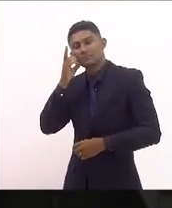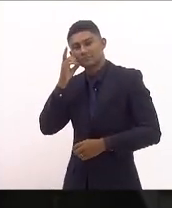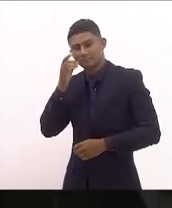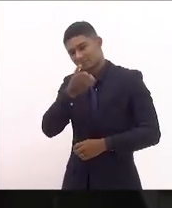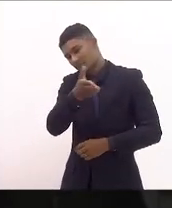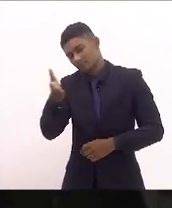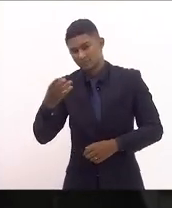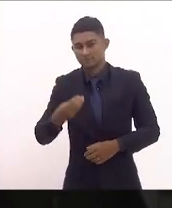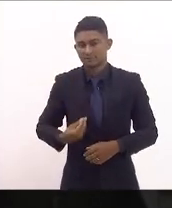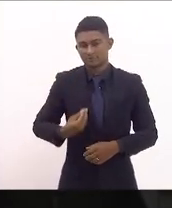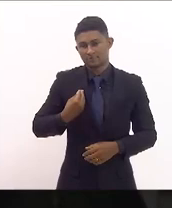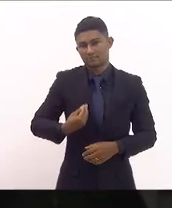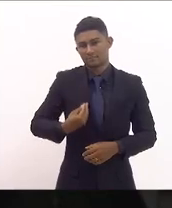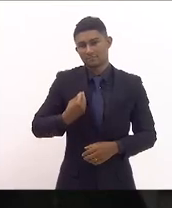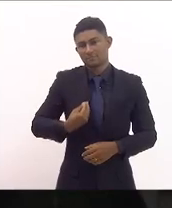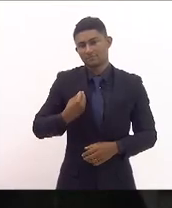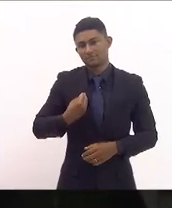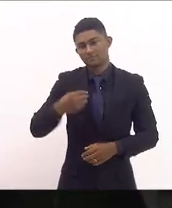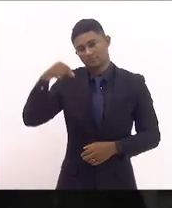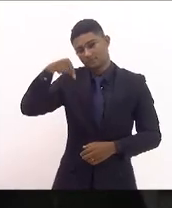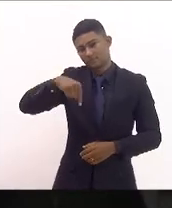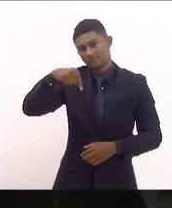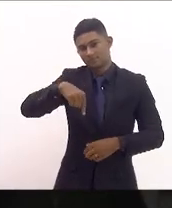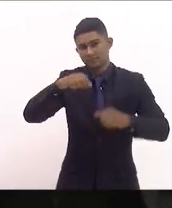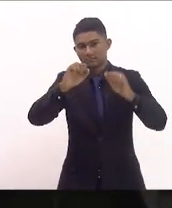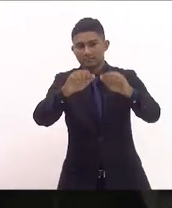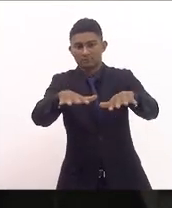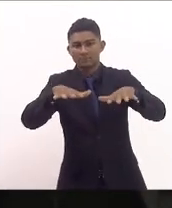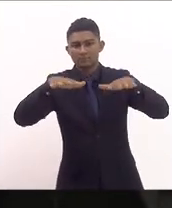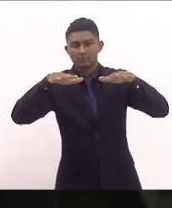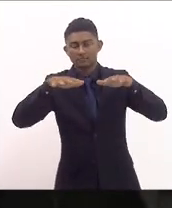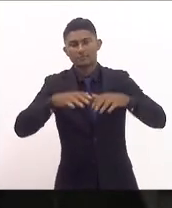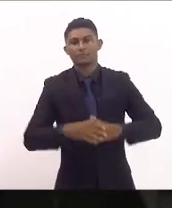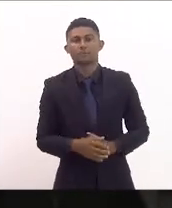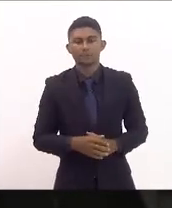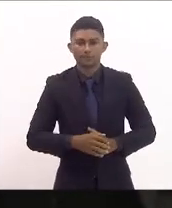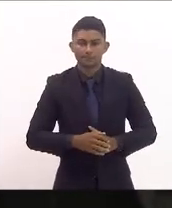presentes em plenário